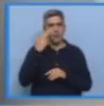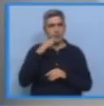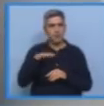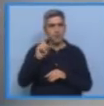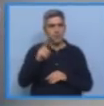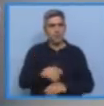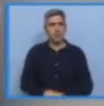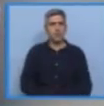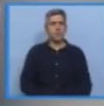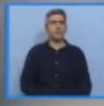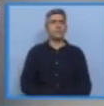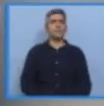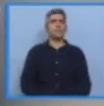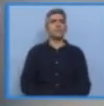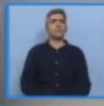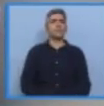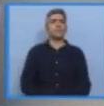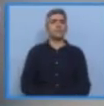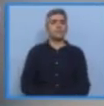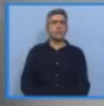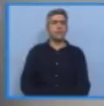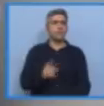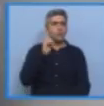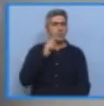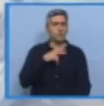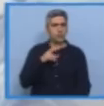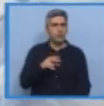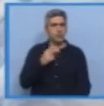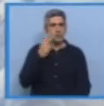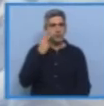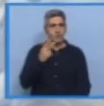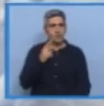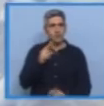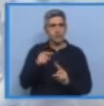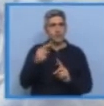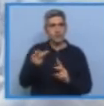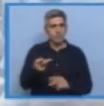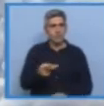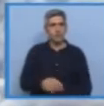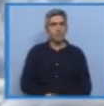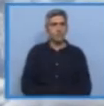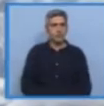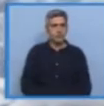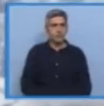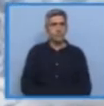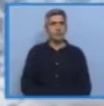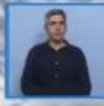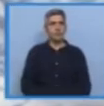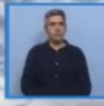engano. E que, no dia em que os portugueses nos veem, será depois da manhã. Sim, depois da manhã, certo,